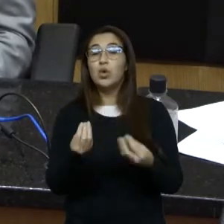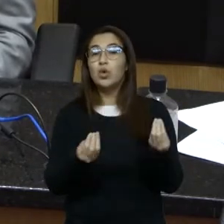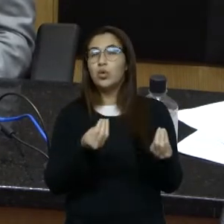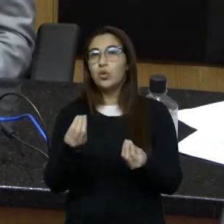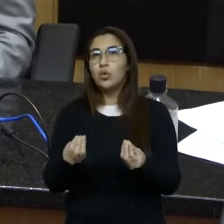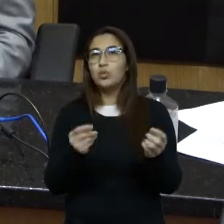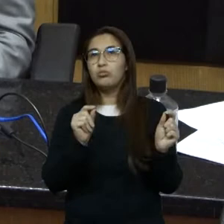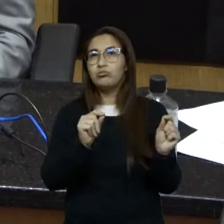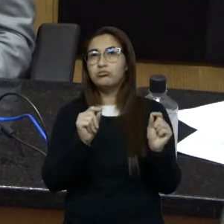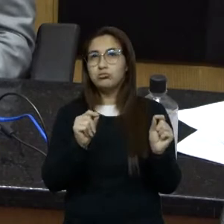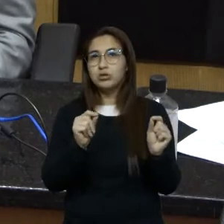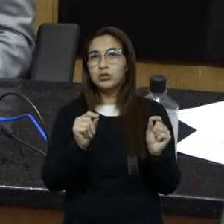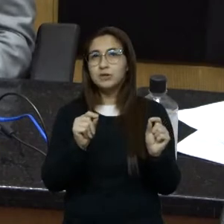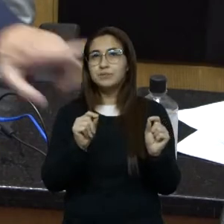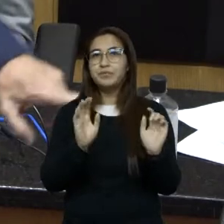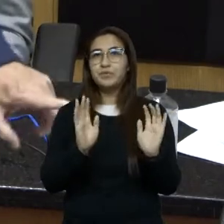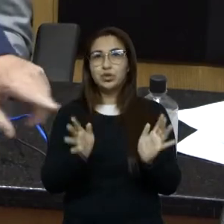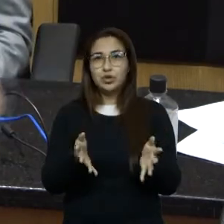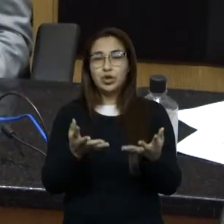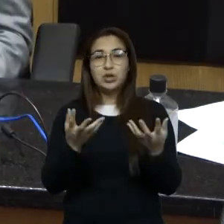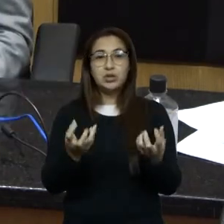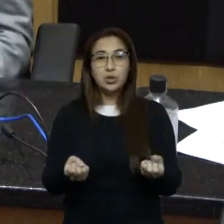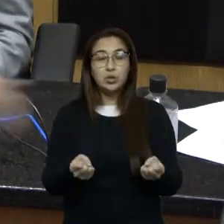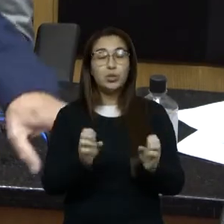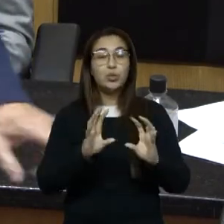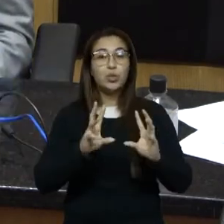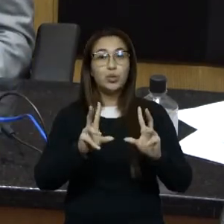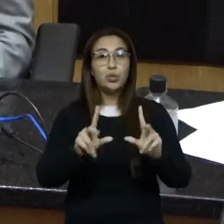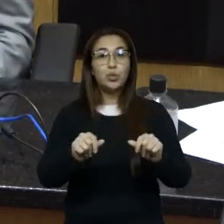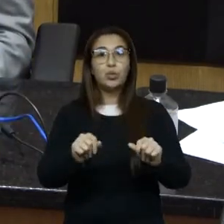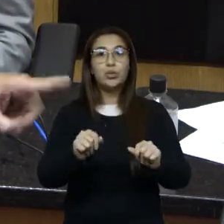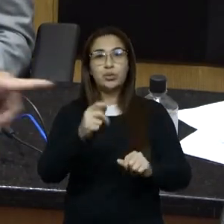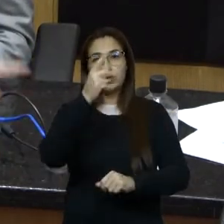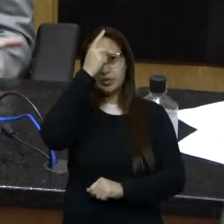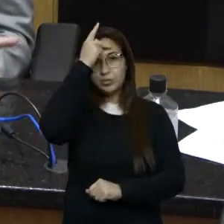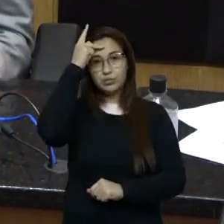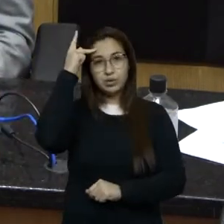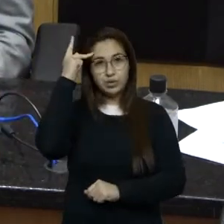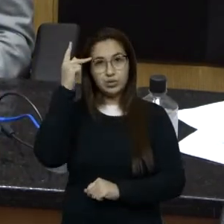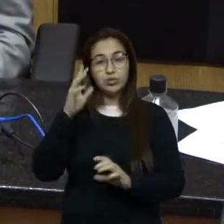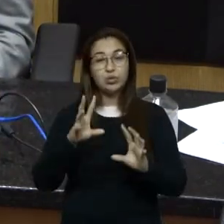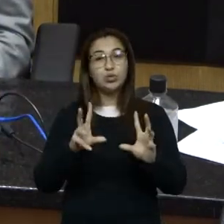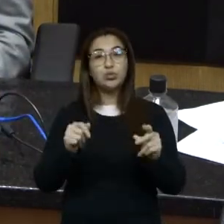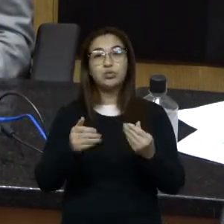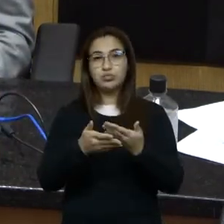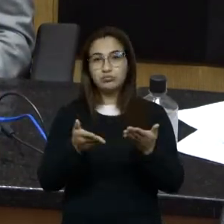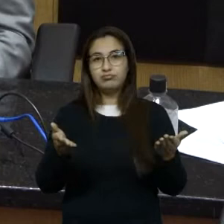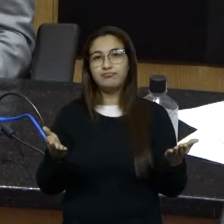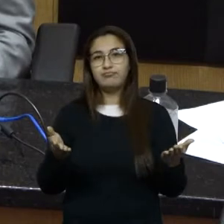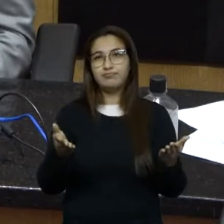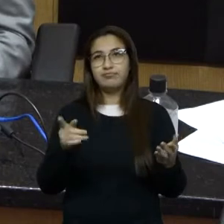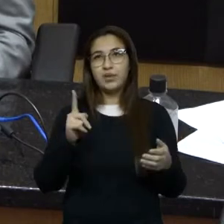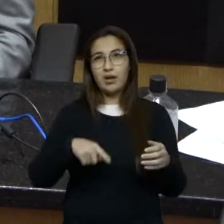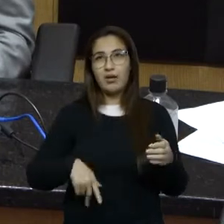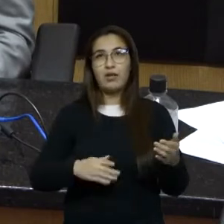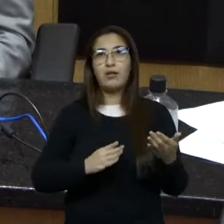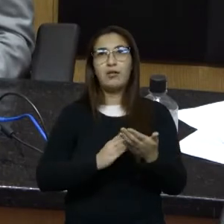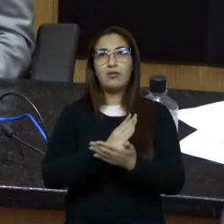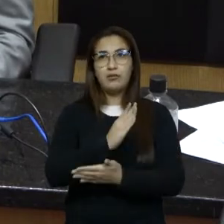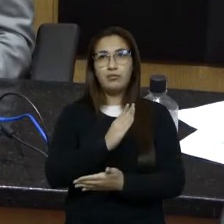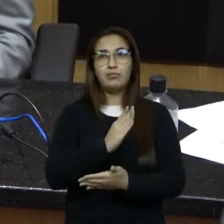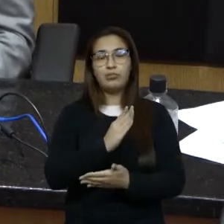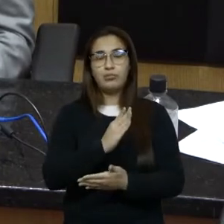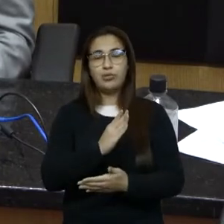e isso foi assumido por todas todas as pessoas todos os correntes que sim vai ser aprovado